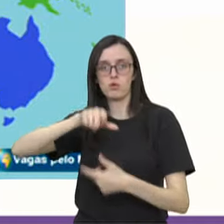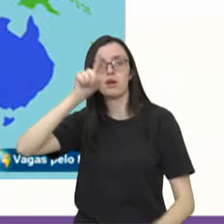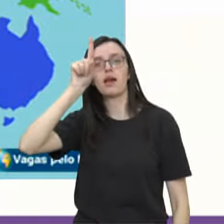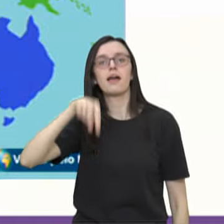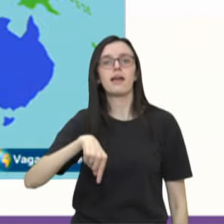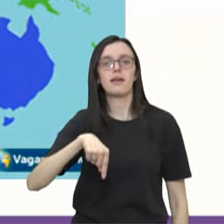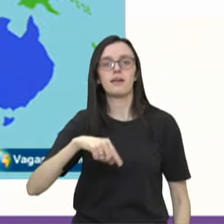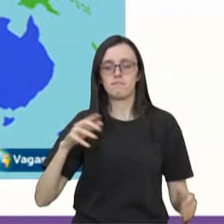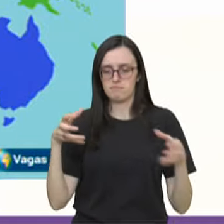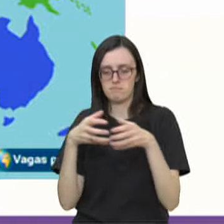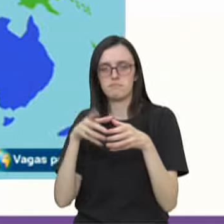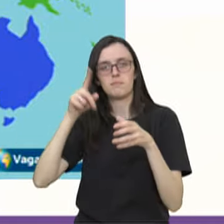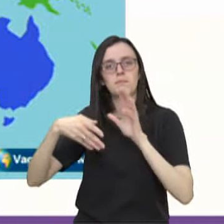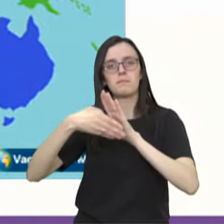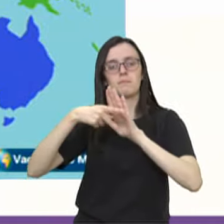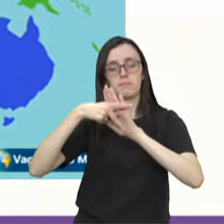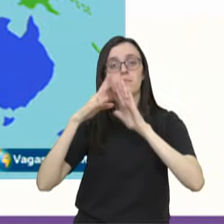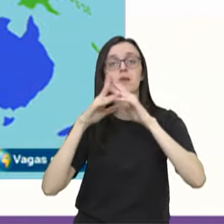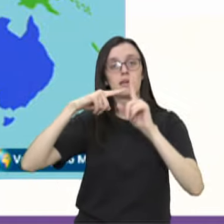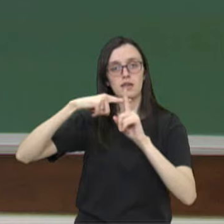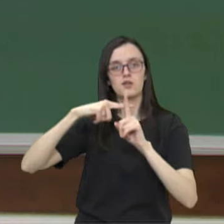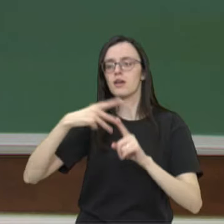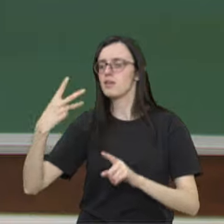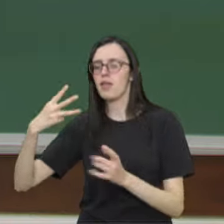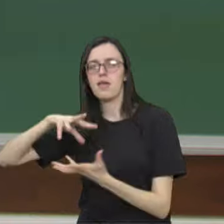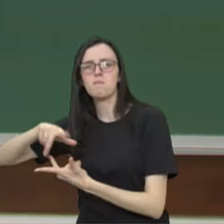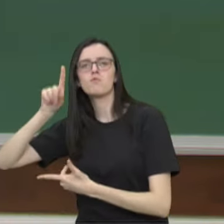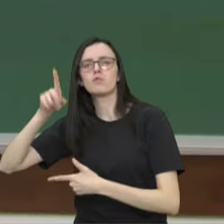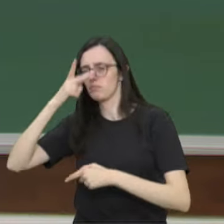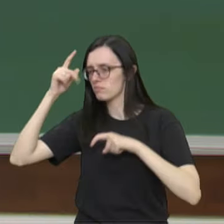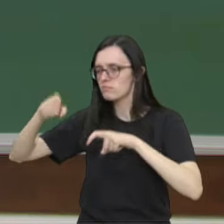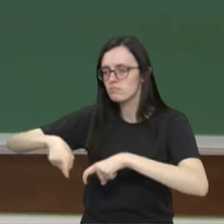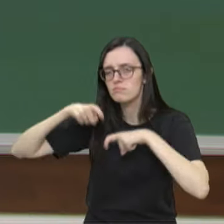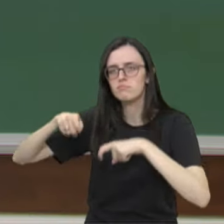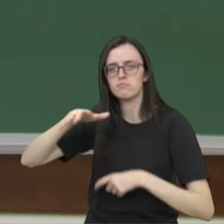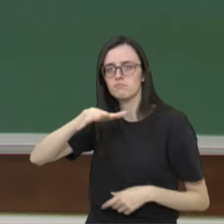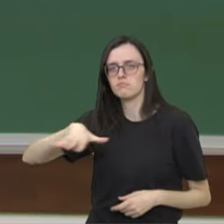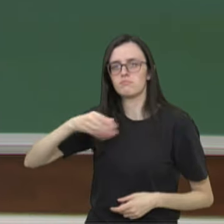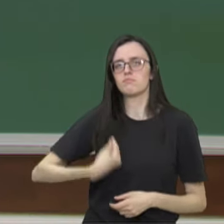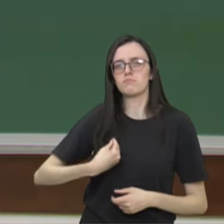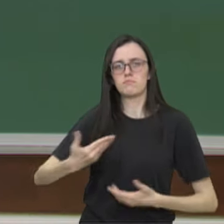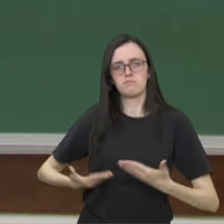a classe do clero e o terceiro mundo, os plebeus, os camponeses existentes